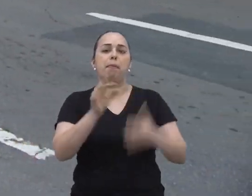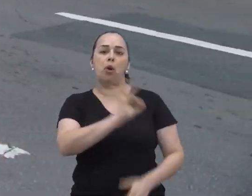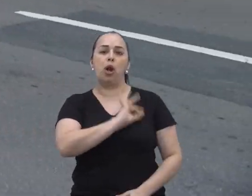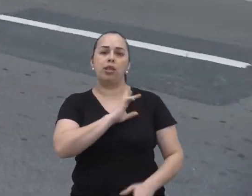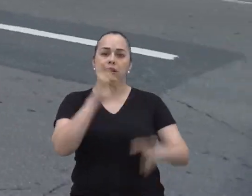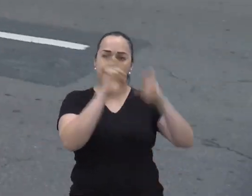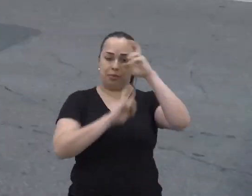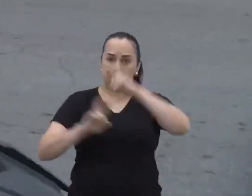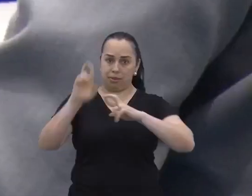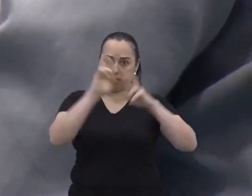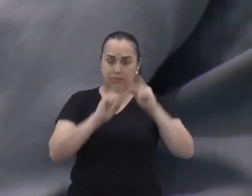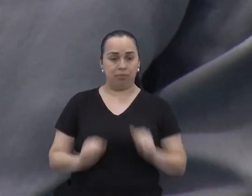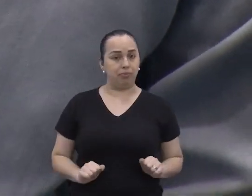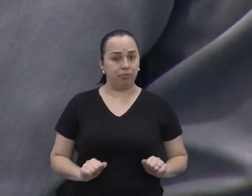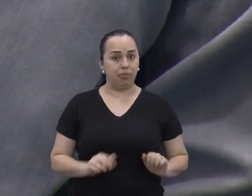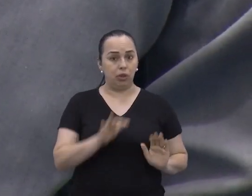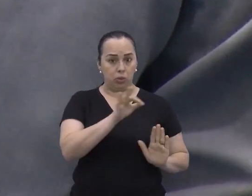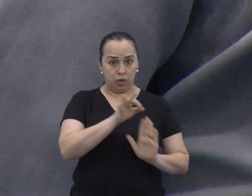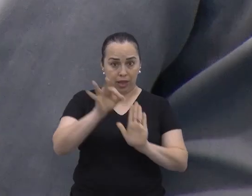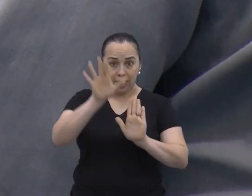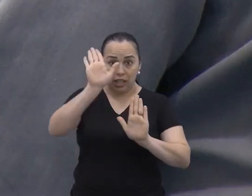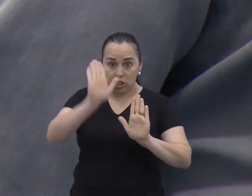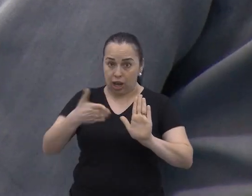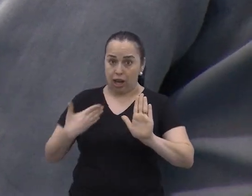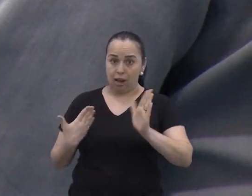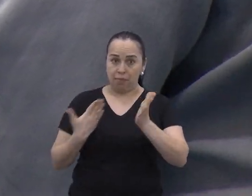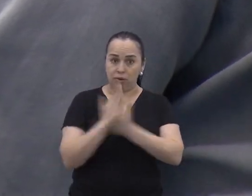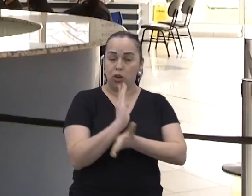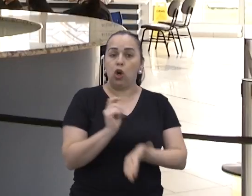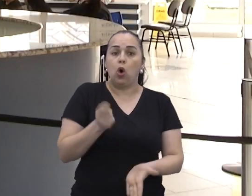policial em alguns bairros. Já entre os requerimentos